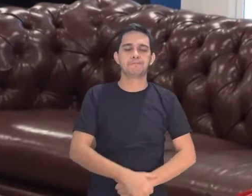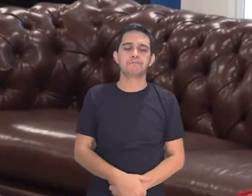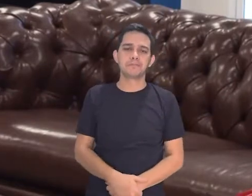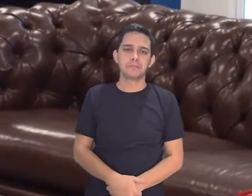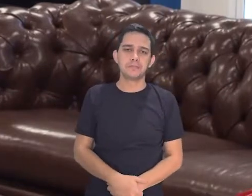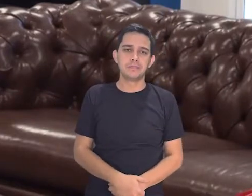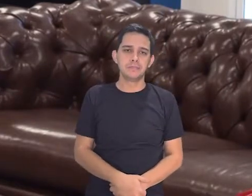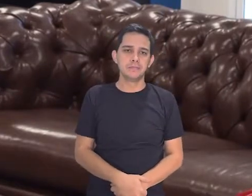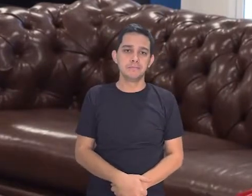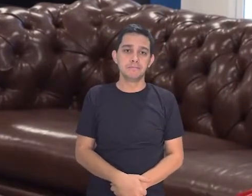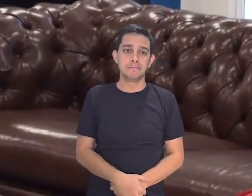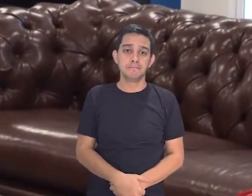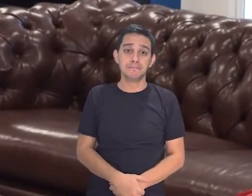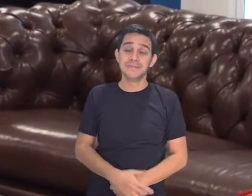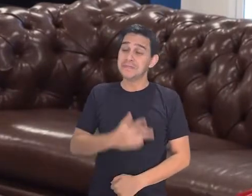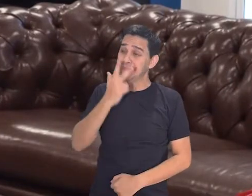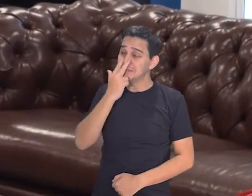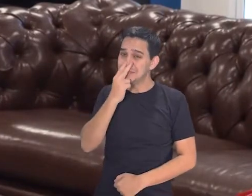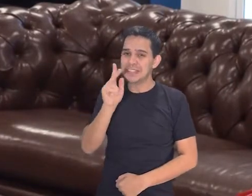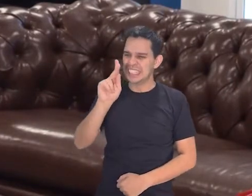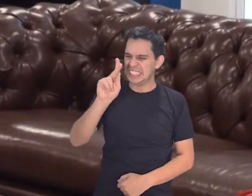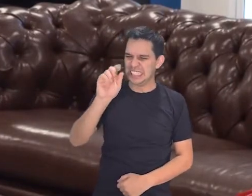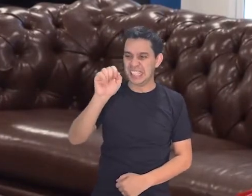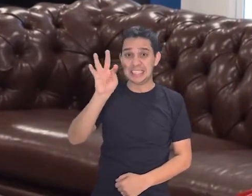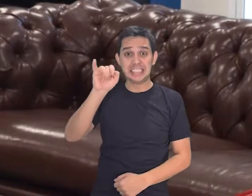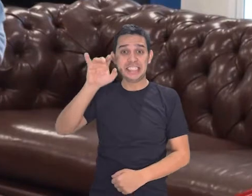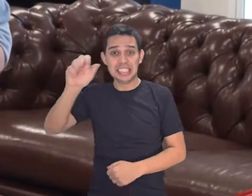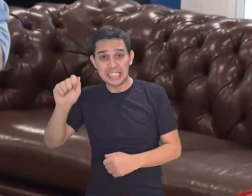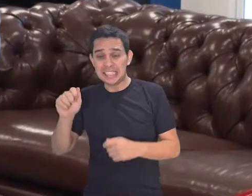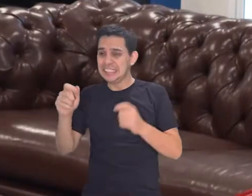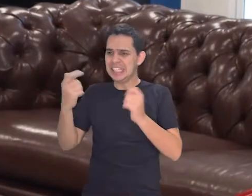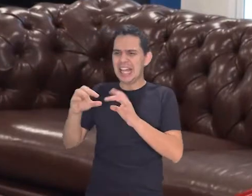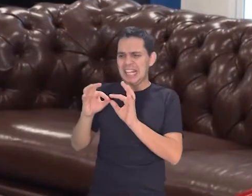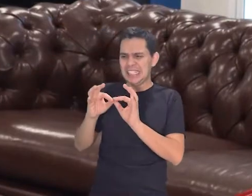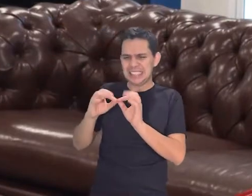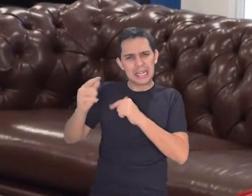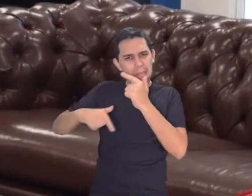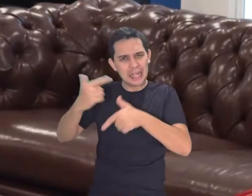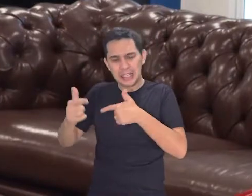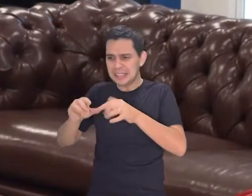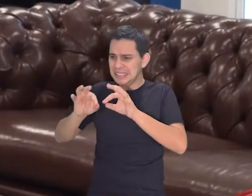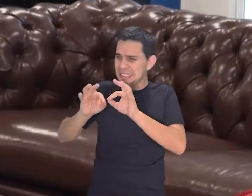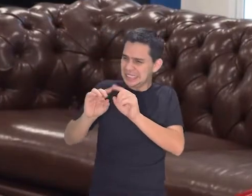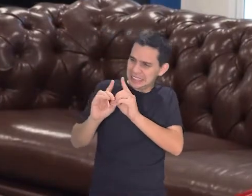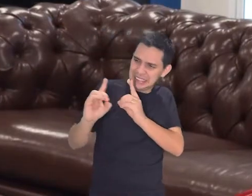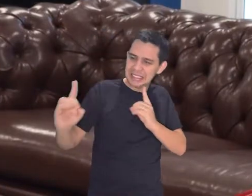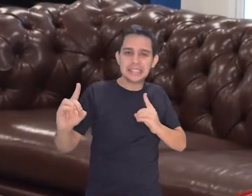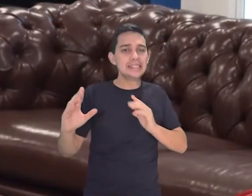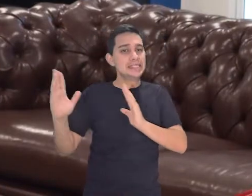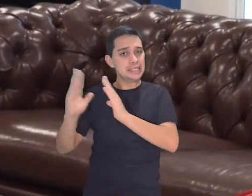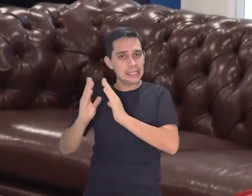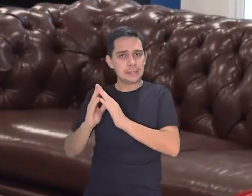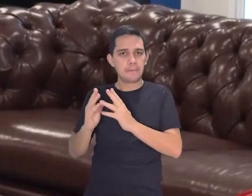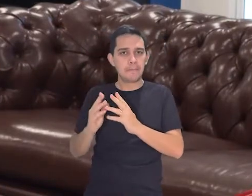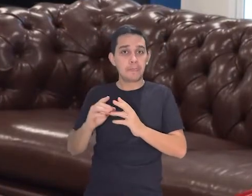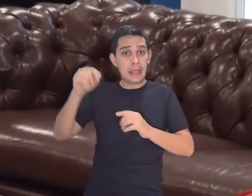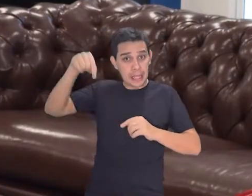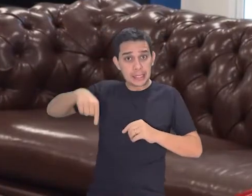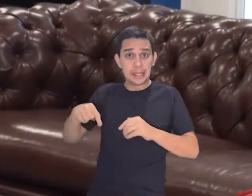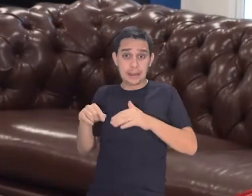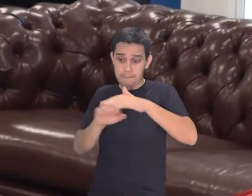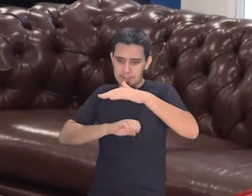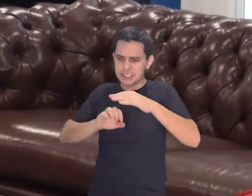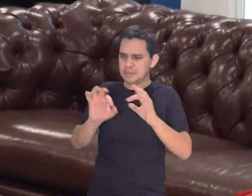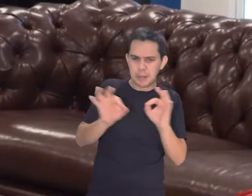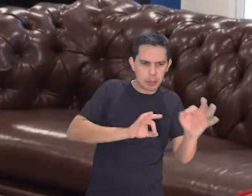em casa. Desde o início da pandemia, várias adaptações foram adotadas aqui pela empresa para que os trabalhadores pudessem estar de home